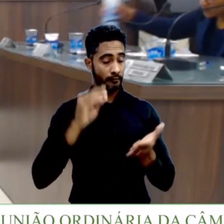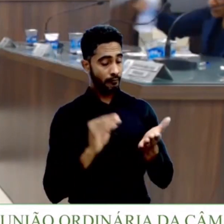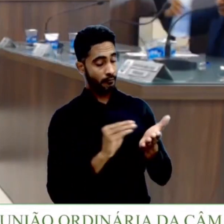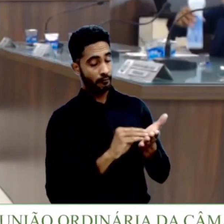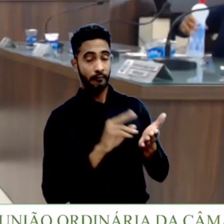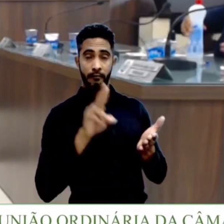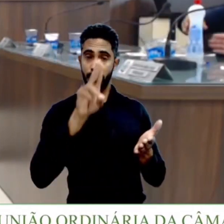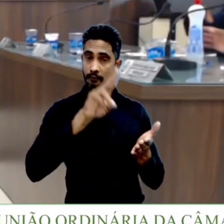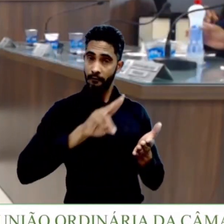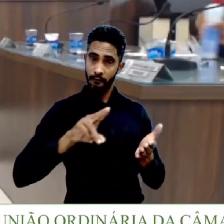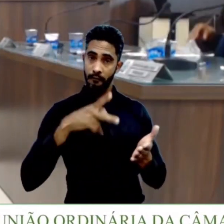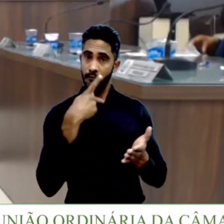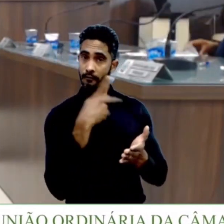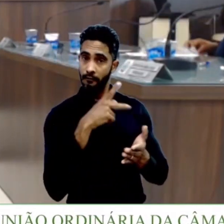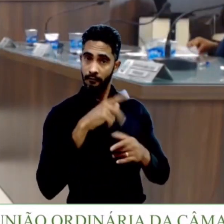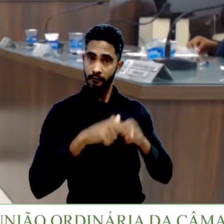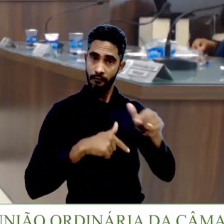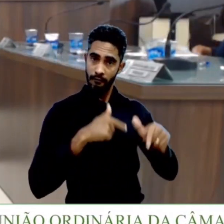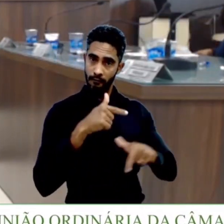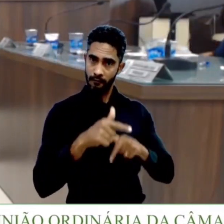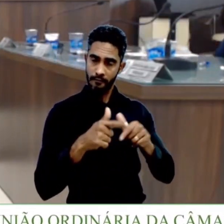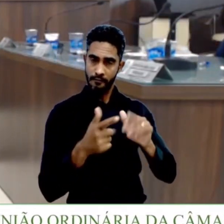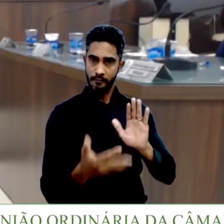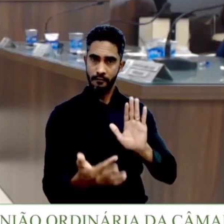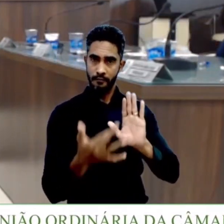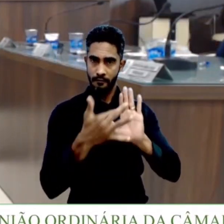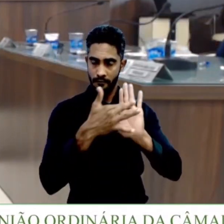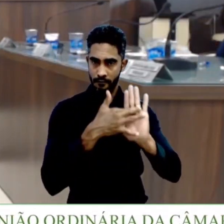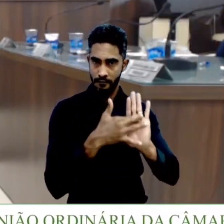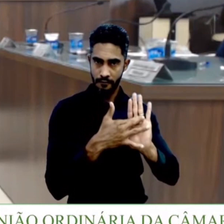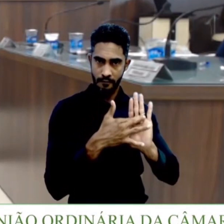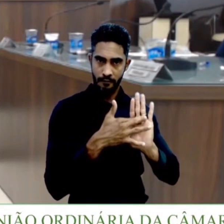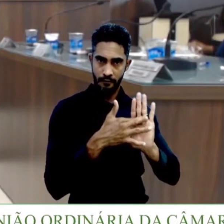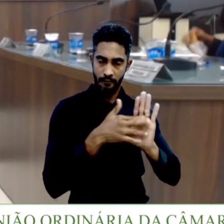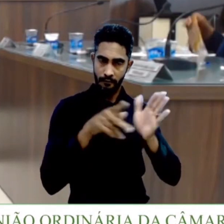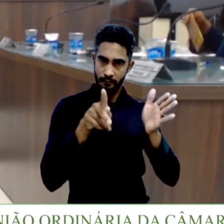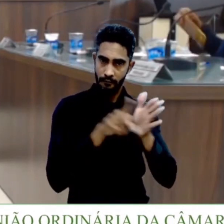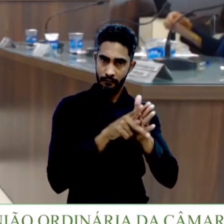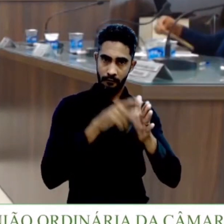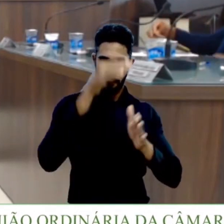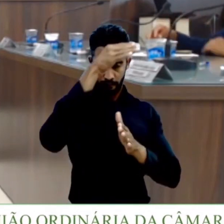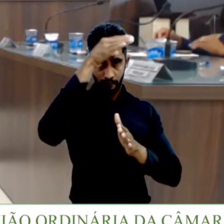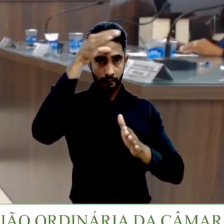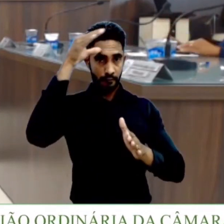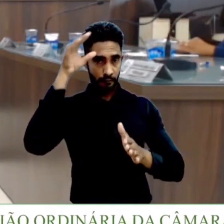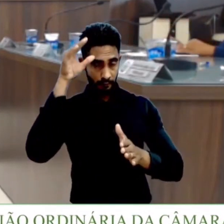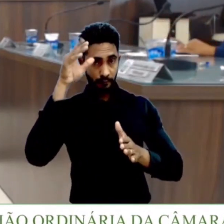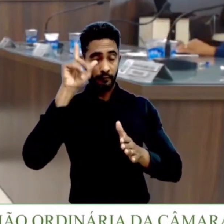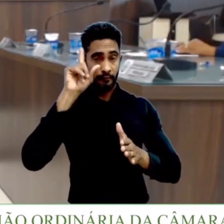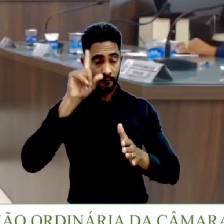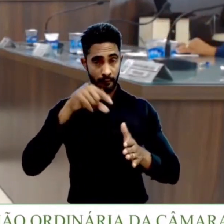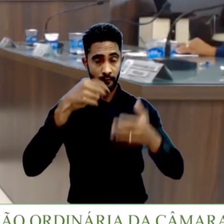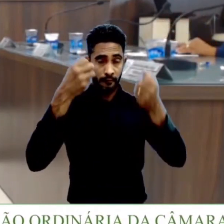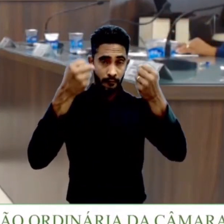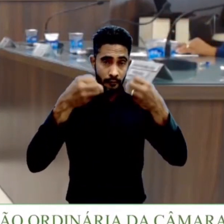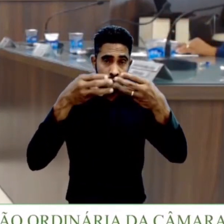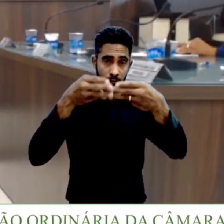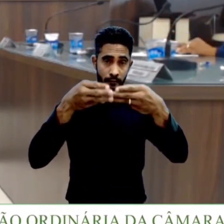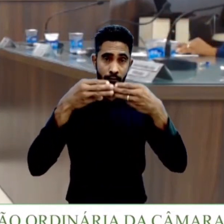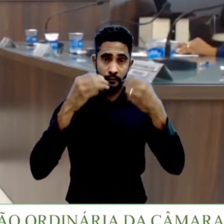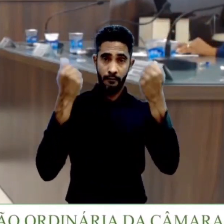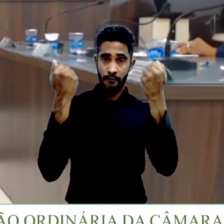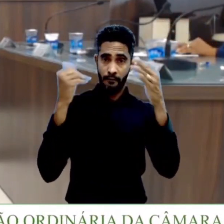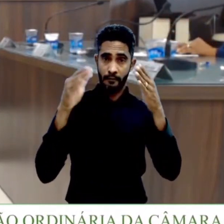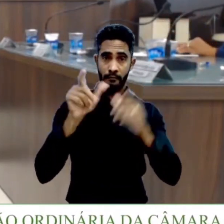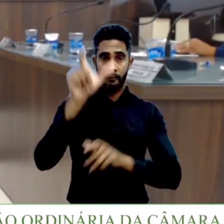no uso de suas prerrogativas e na forma do regimento interno desta casa, vem a público externar moção de aplausos